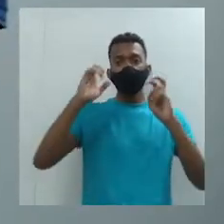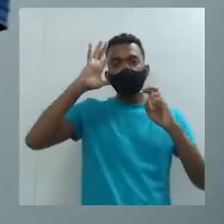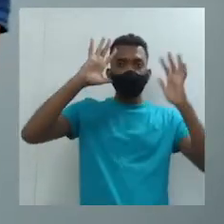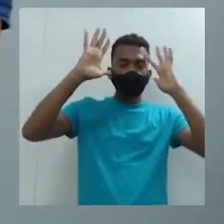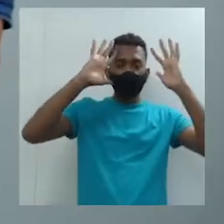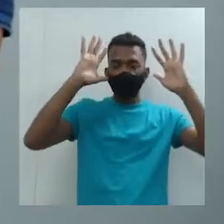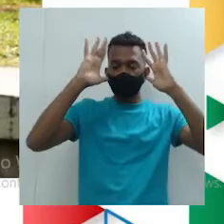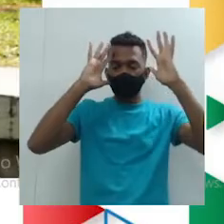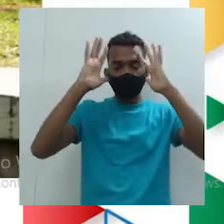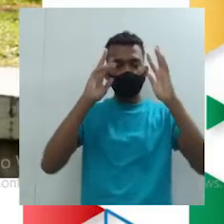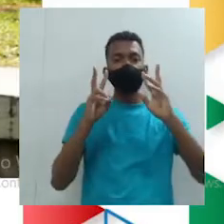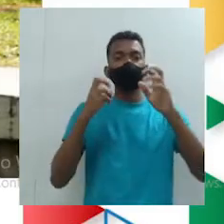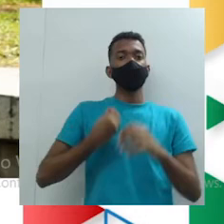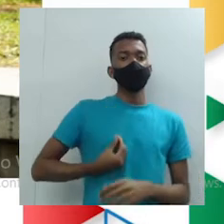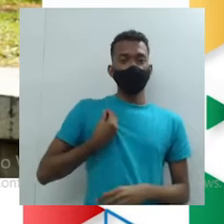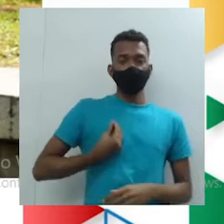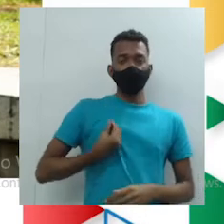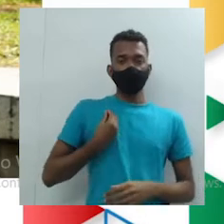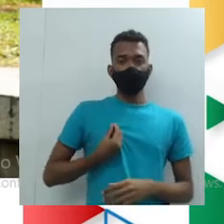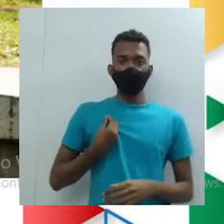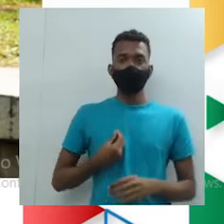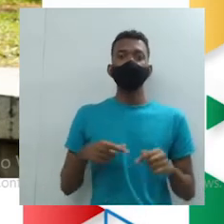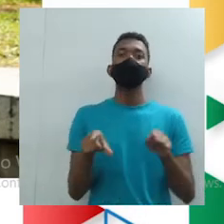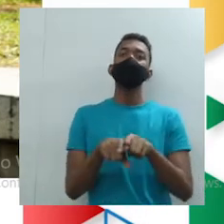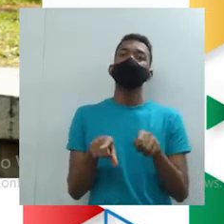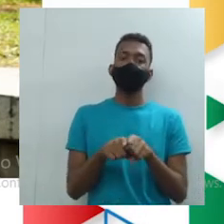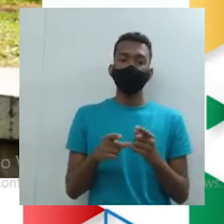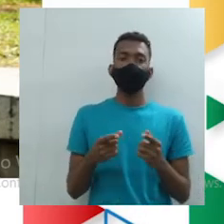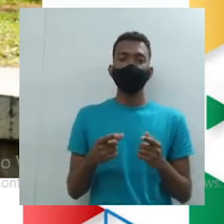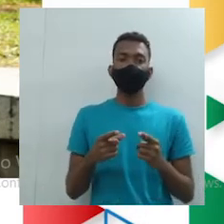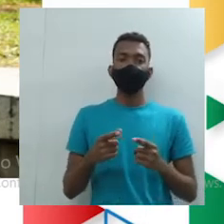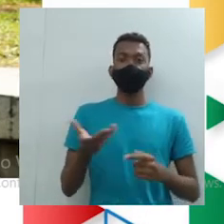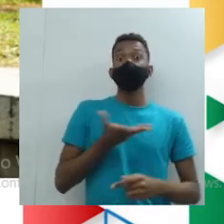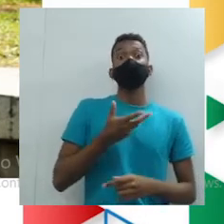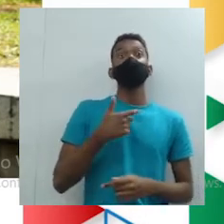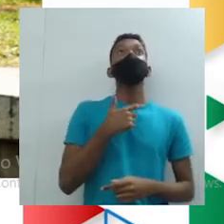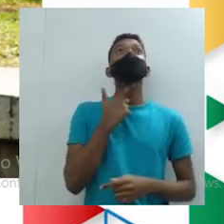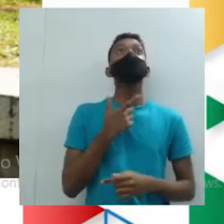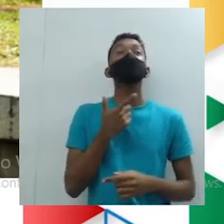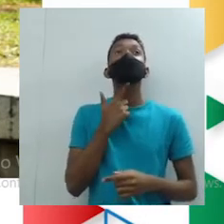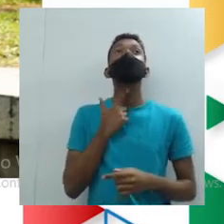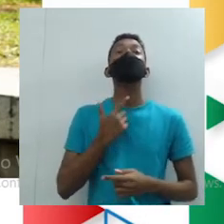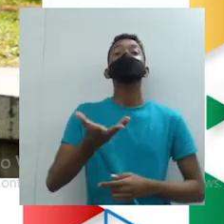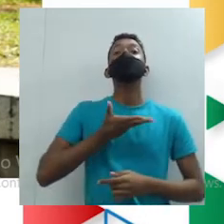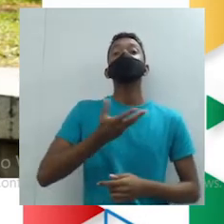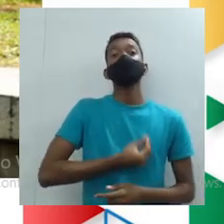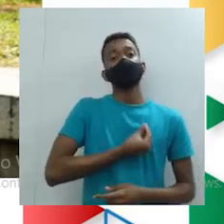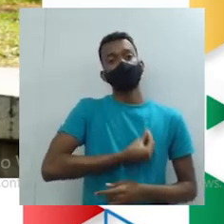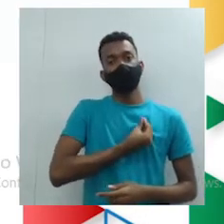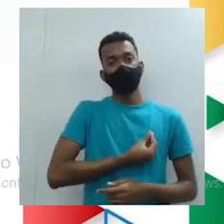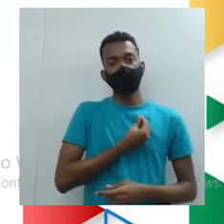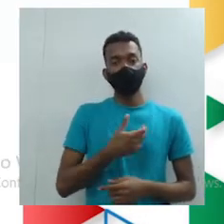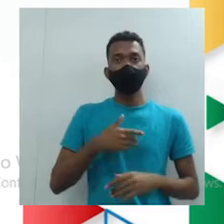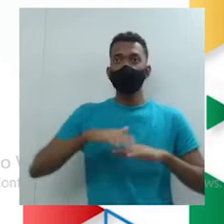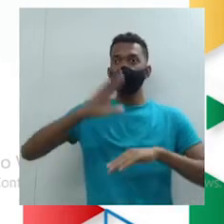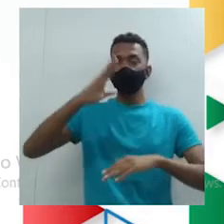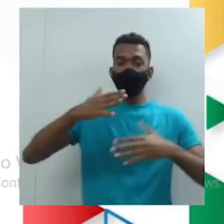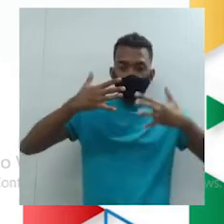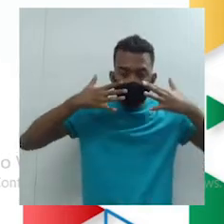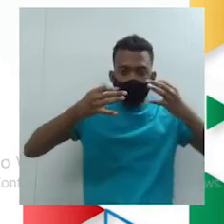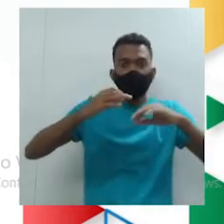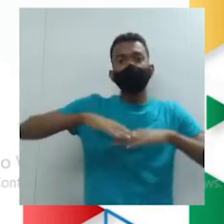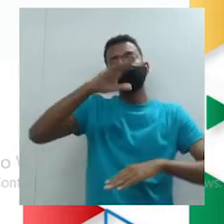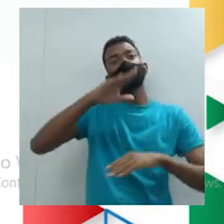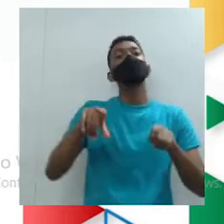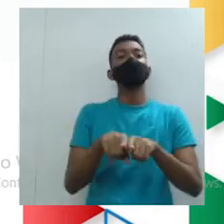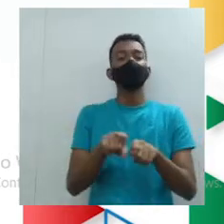reflexão sobre a existência e, ao mesmo tempo, uma pressa de viver. Isso. Repito. Foi o que mais me chamou a atenção, essa